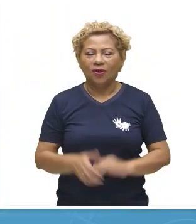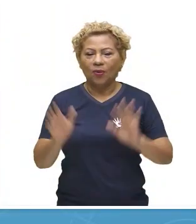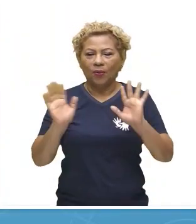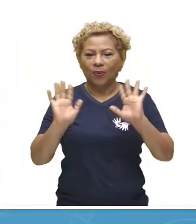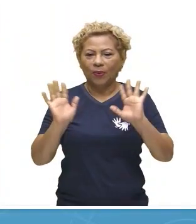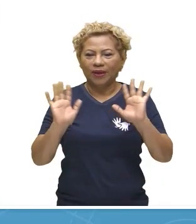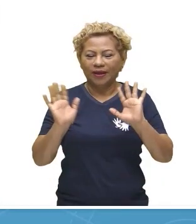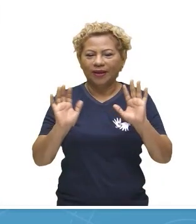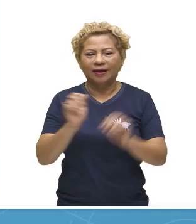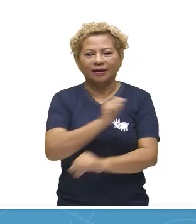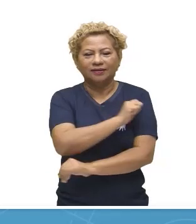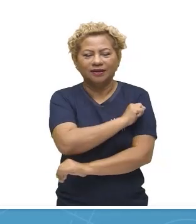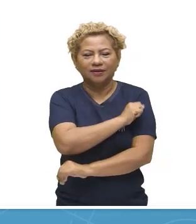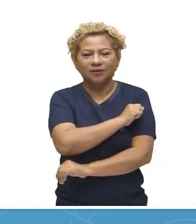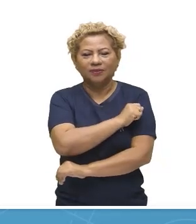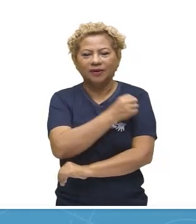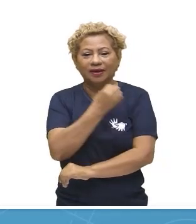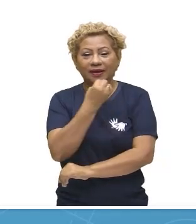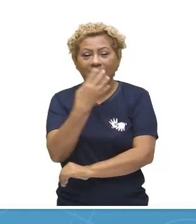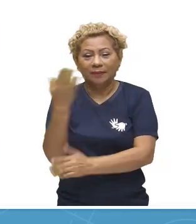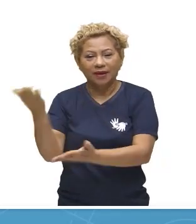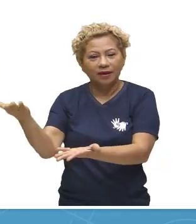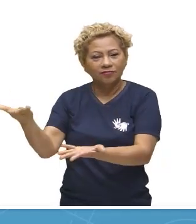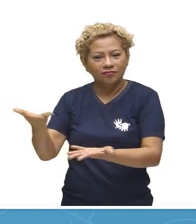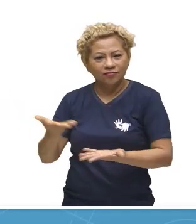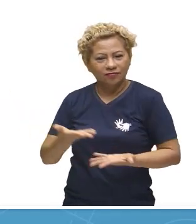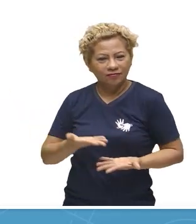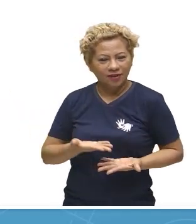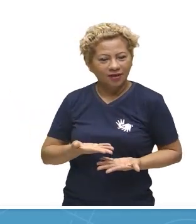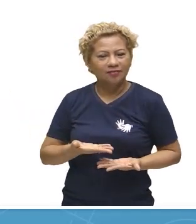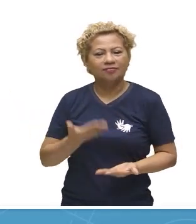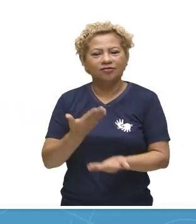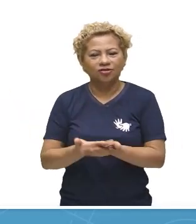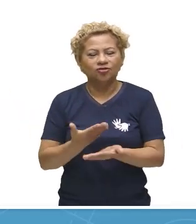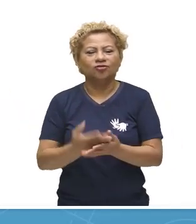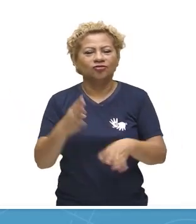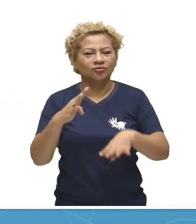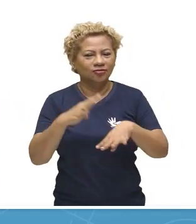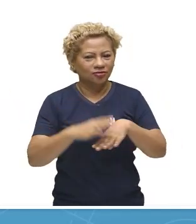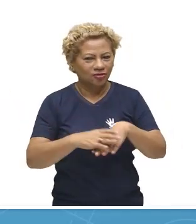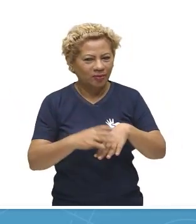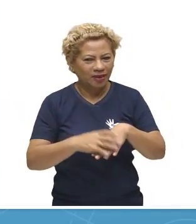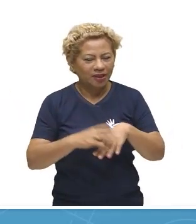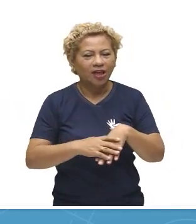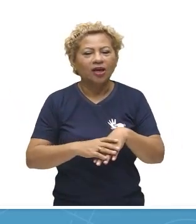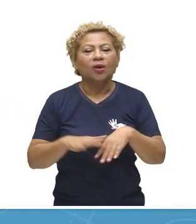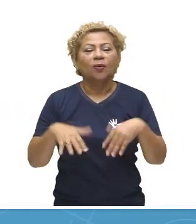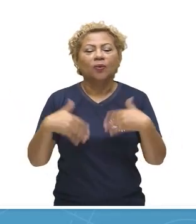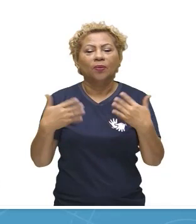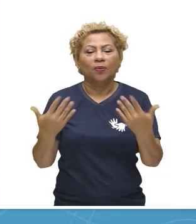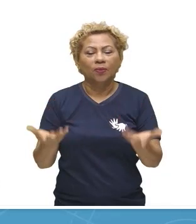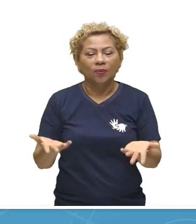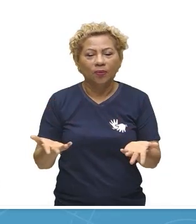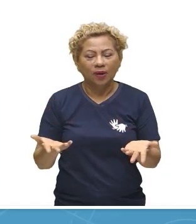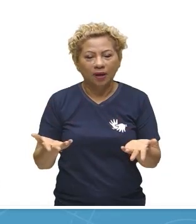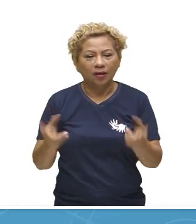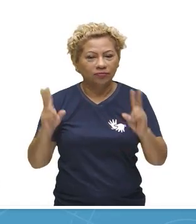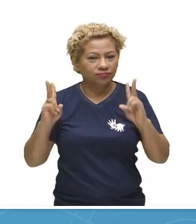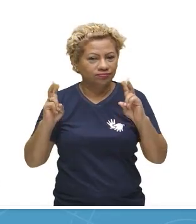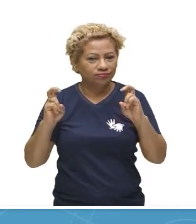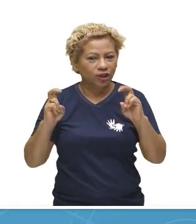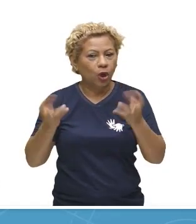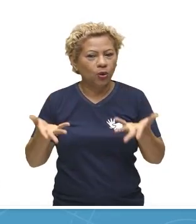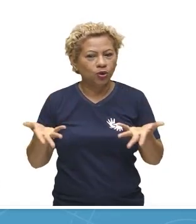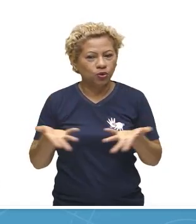Olá a todos, sejam bem-vindos a mais uma aula de matemática. Vamos verificar então qual será o nosso conteúdo dessa aula